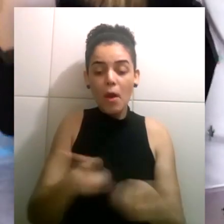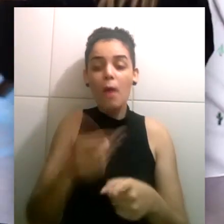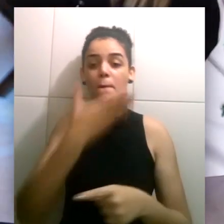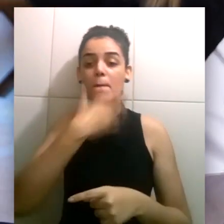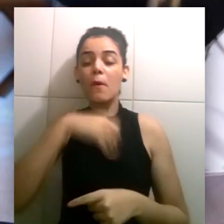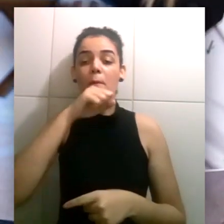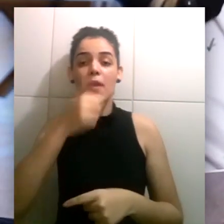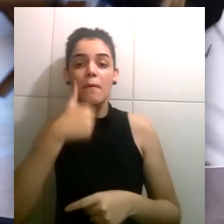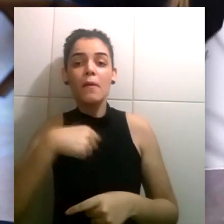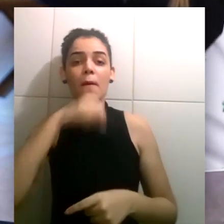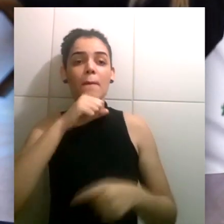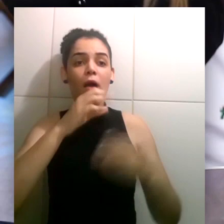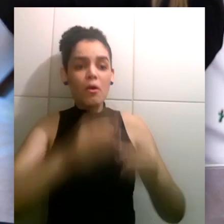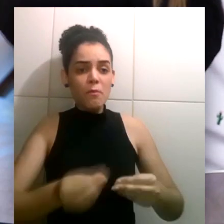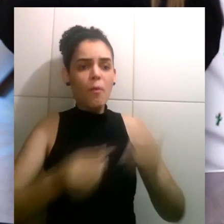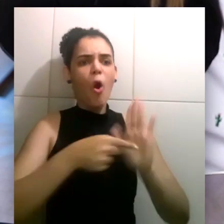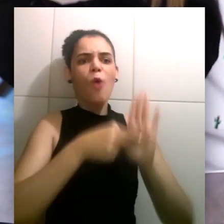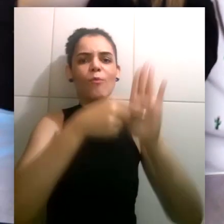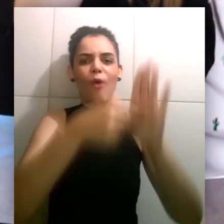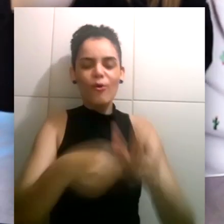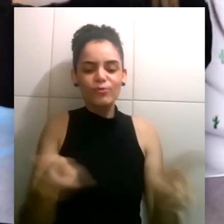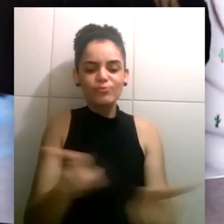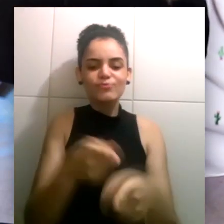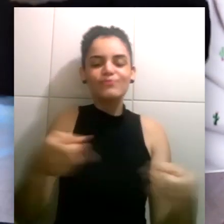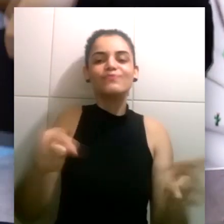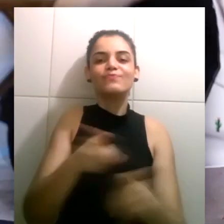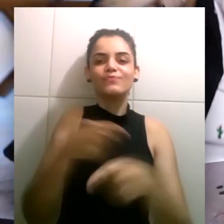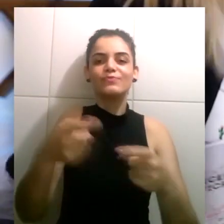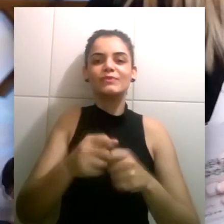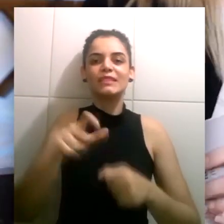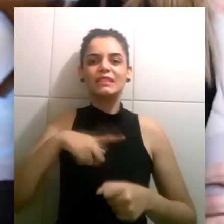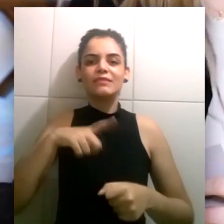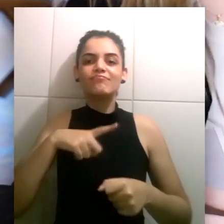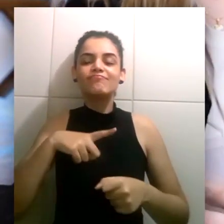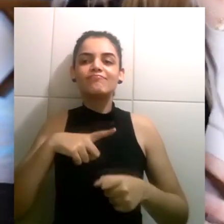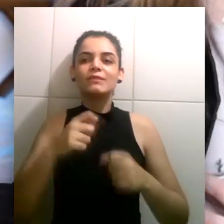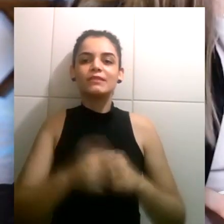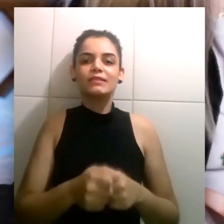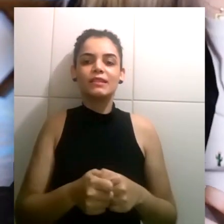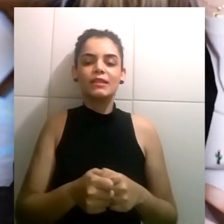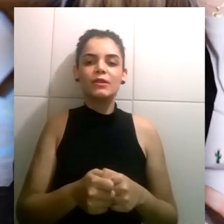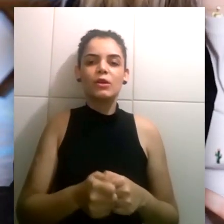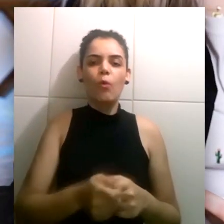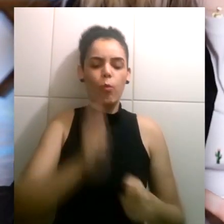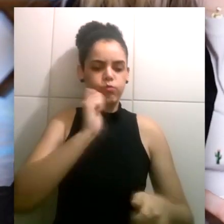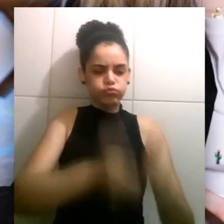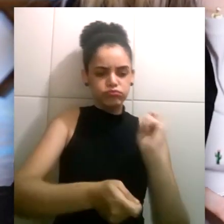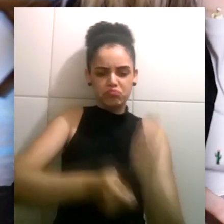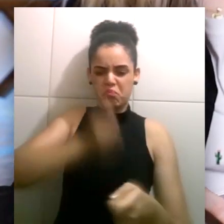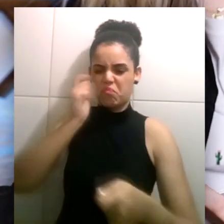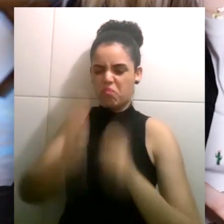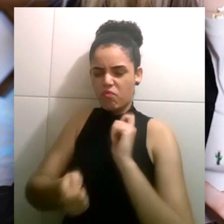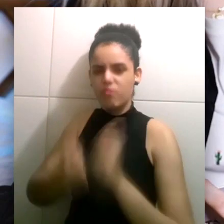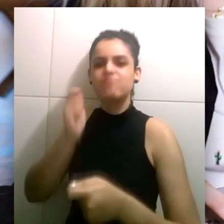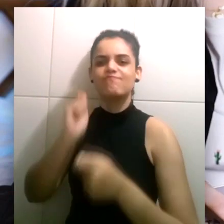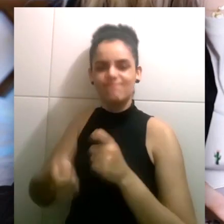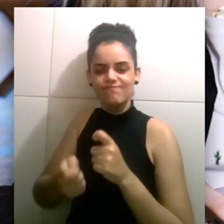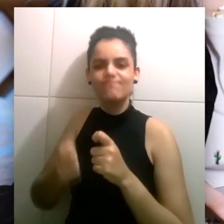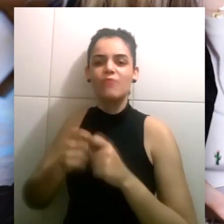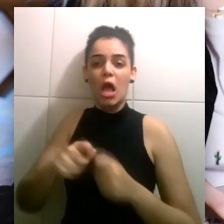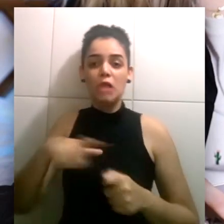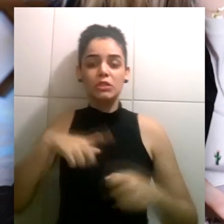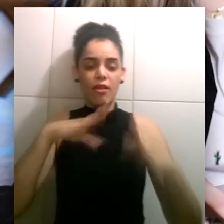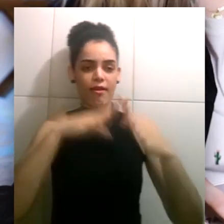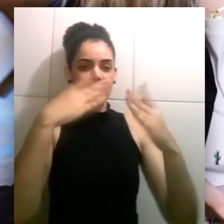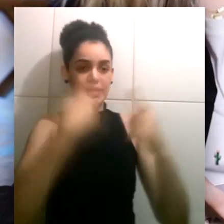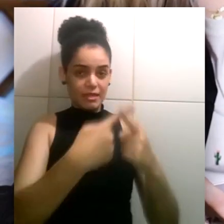as músicas, eles eram uma banda. Foi quando a bateria entrou na igreja. É mesmo? Tipo assim, houveram igrejas